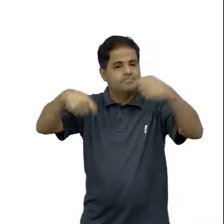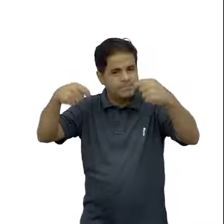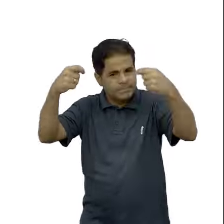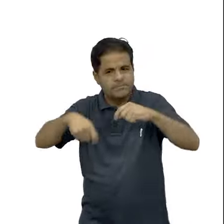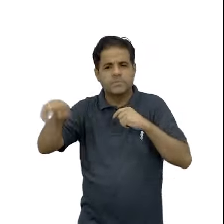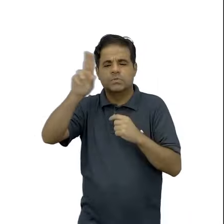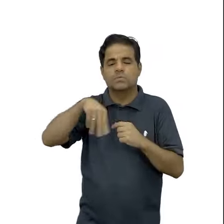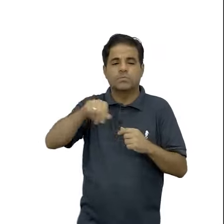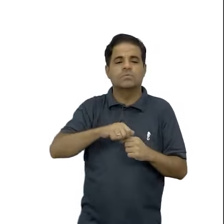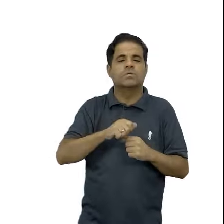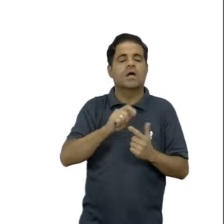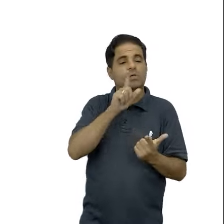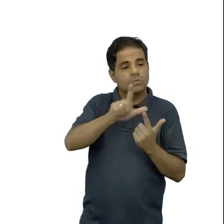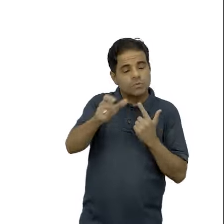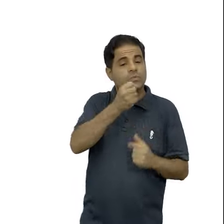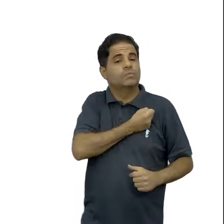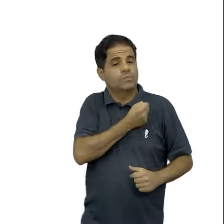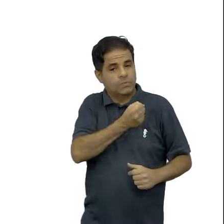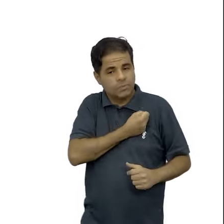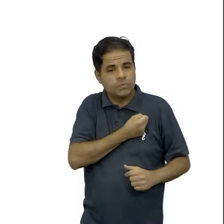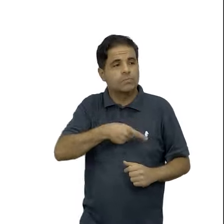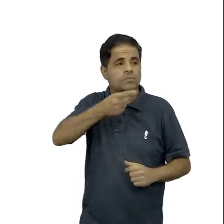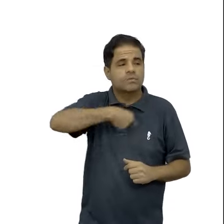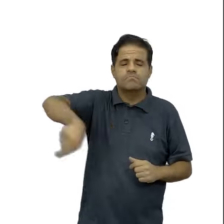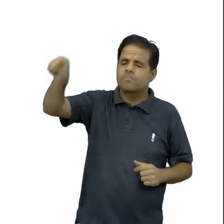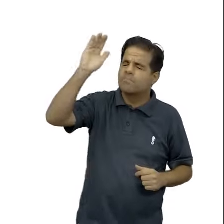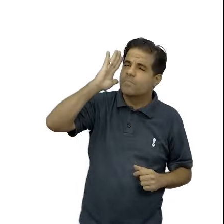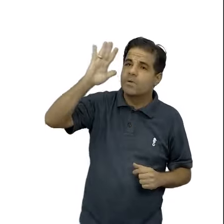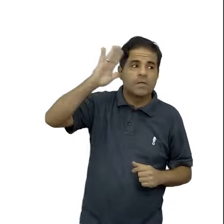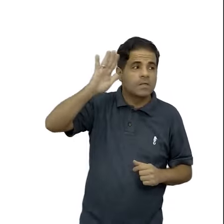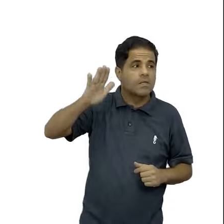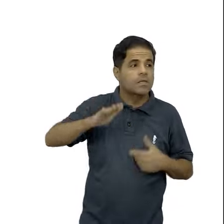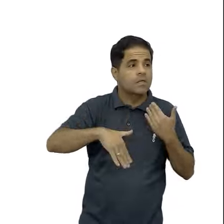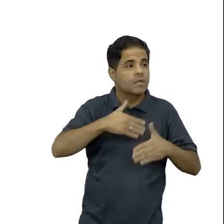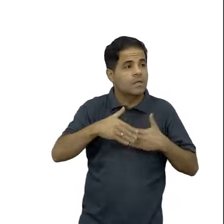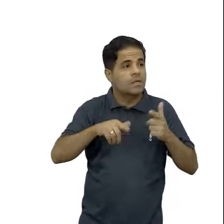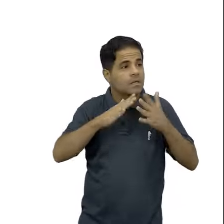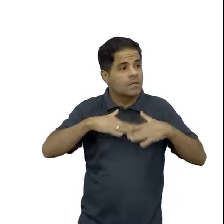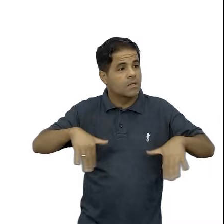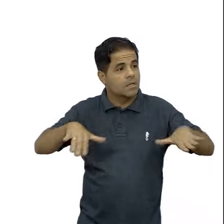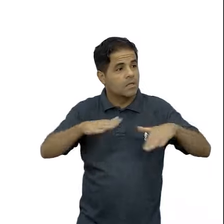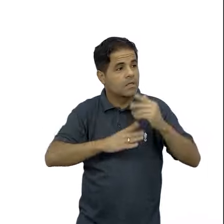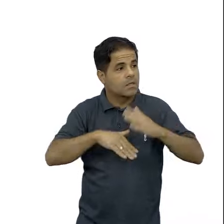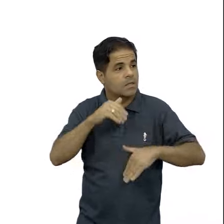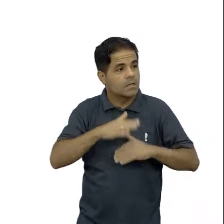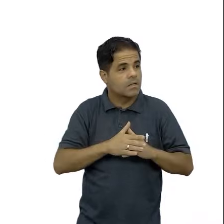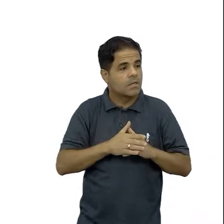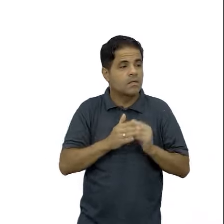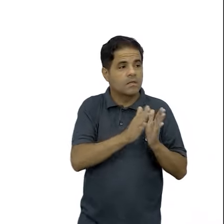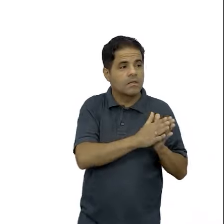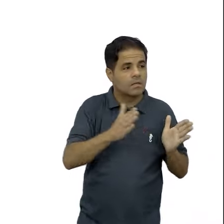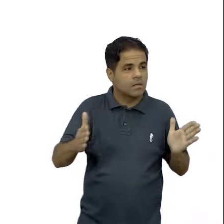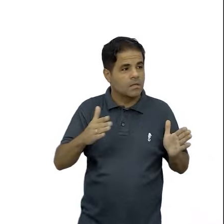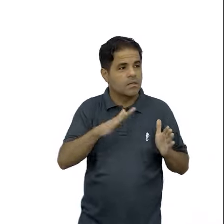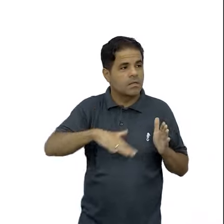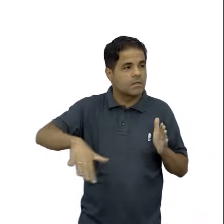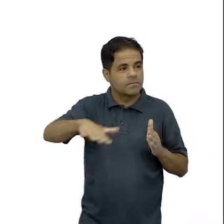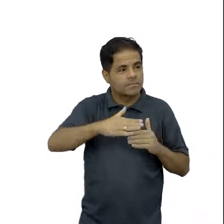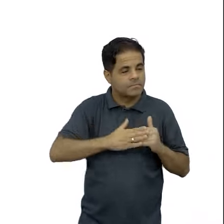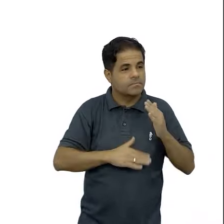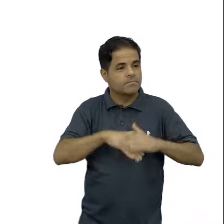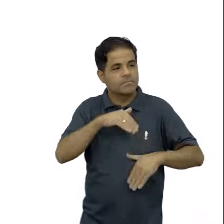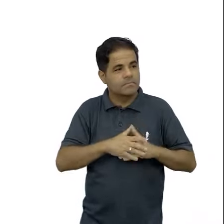utilizar algarismos, é preciso pensar qual vem primeiro, qual é o próximo, e